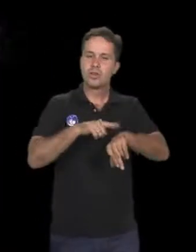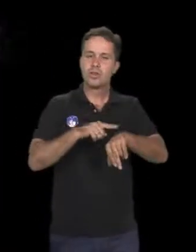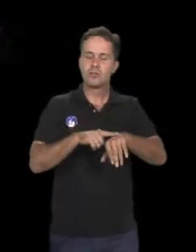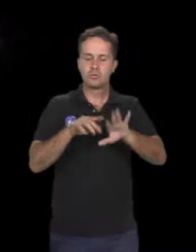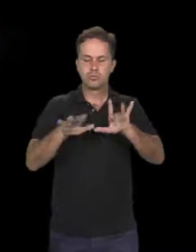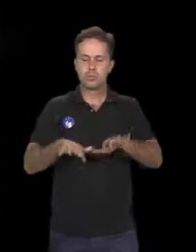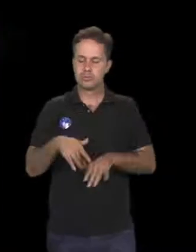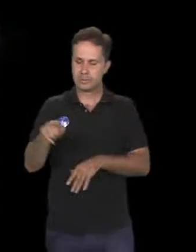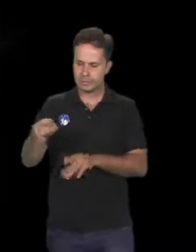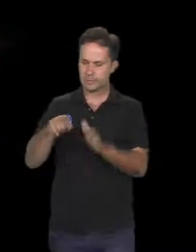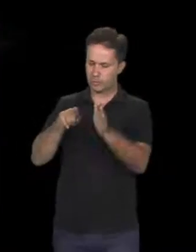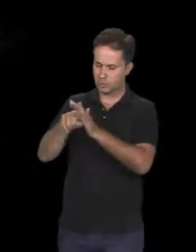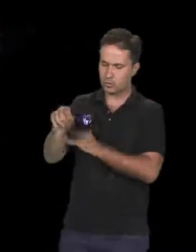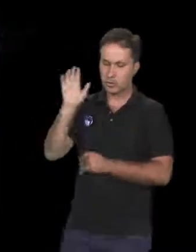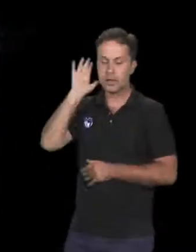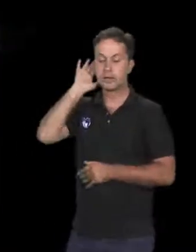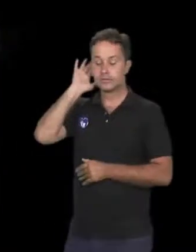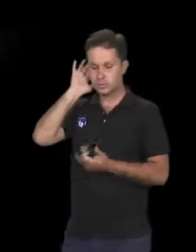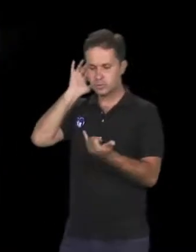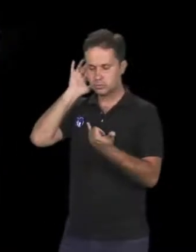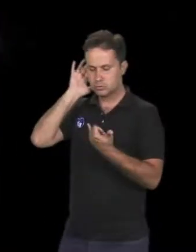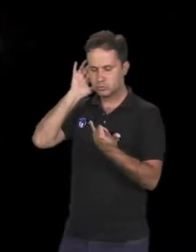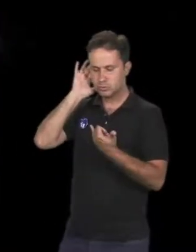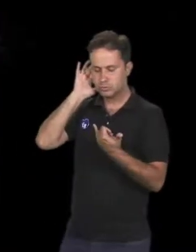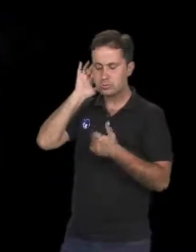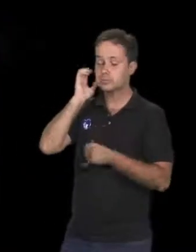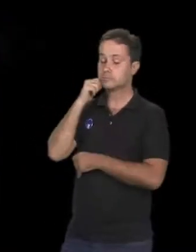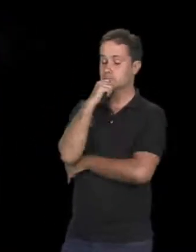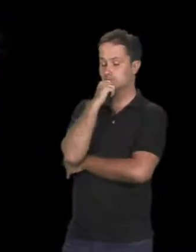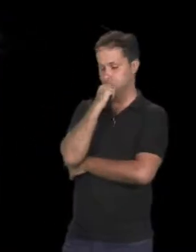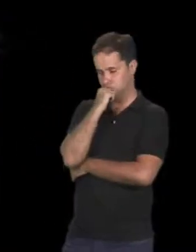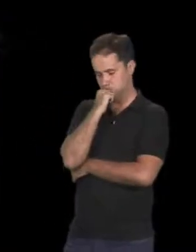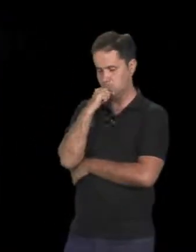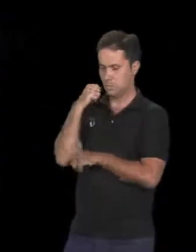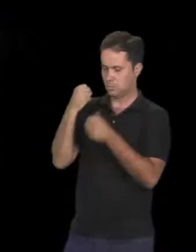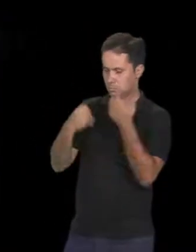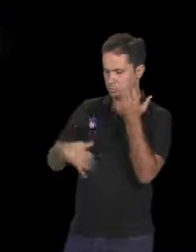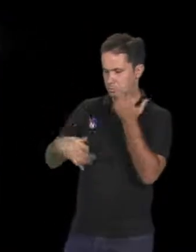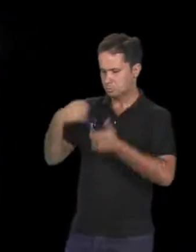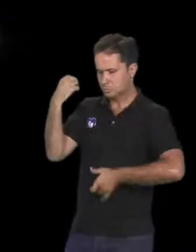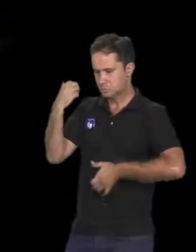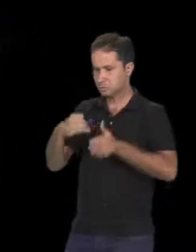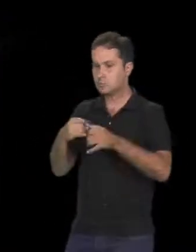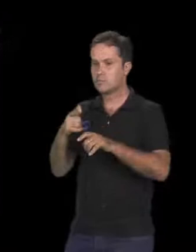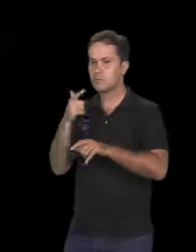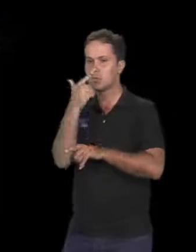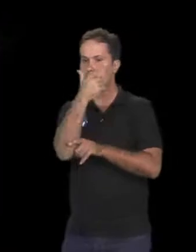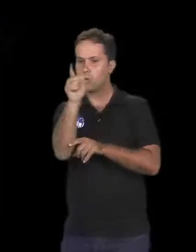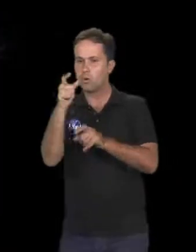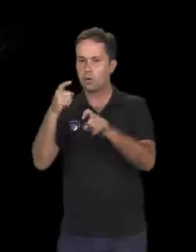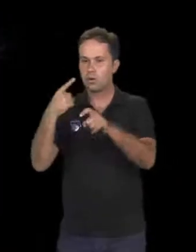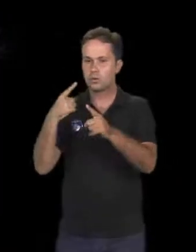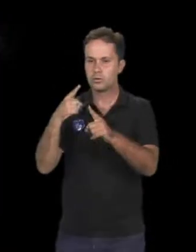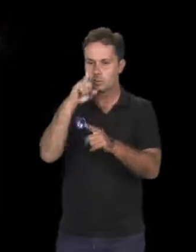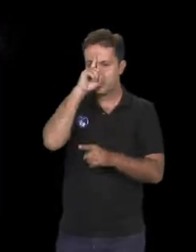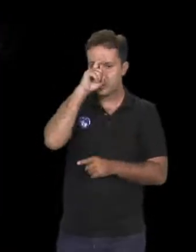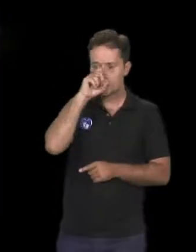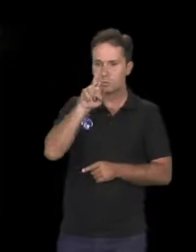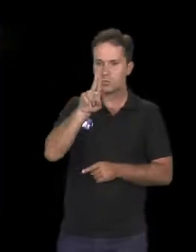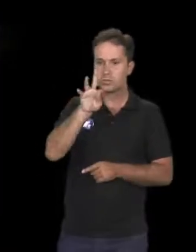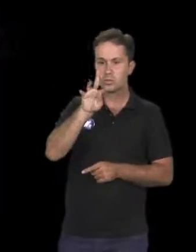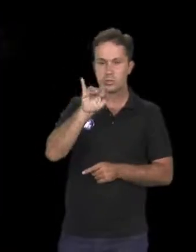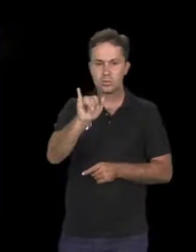e ouvir pessoas de outras UTIs, no final das contas você vai ver que esse é um procedimento que talvez seja rotineiro em hospitais do Brasil